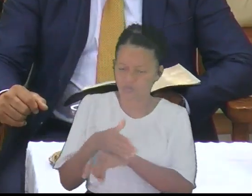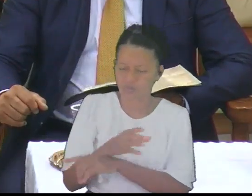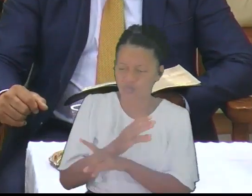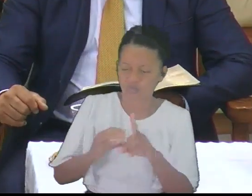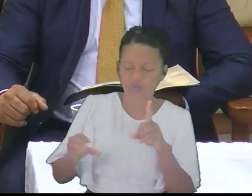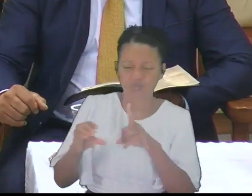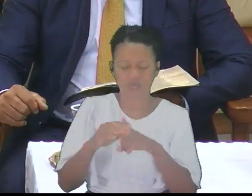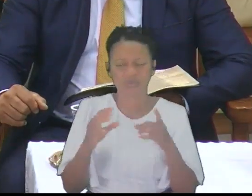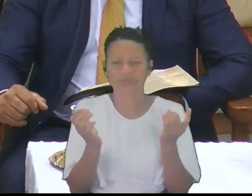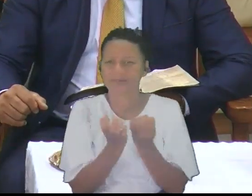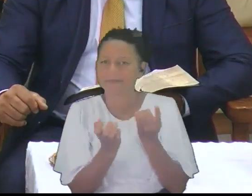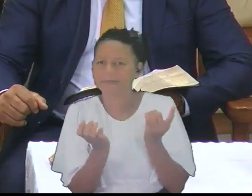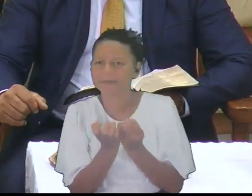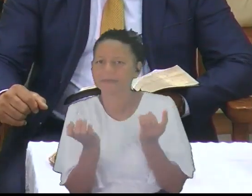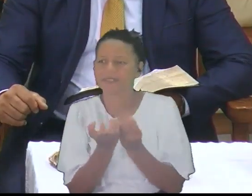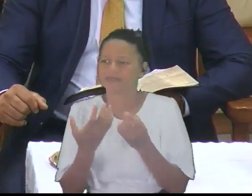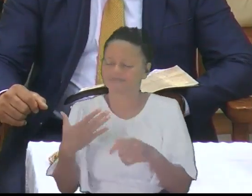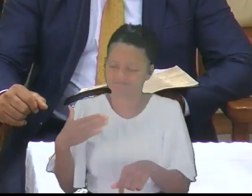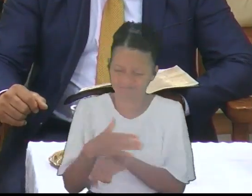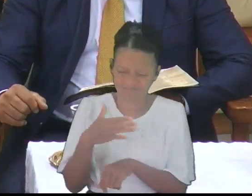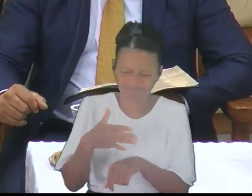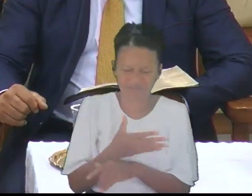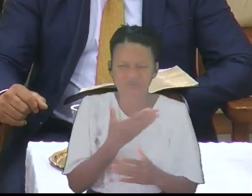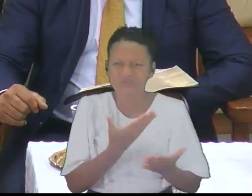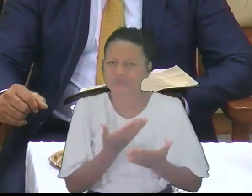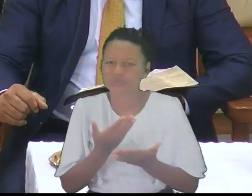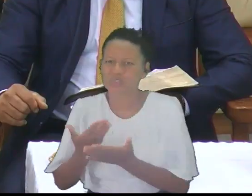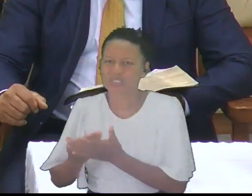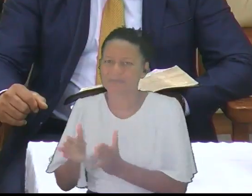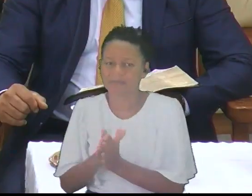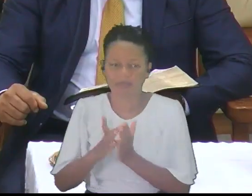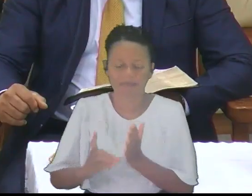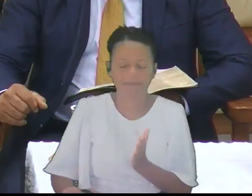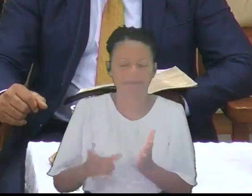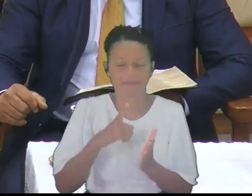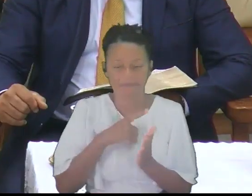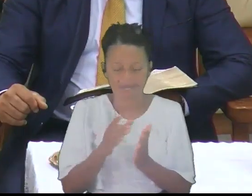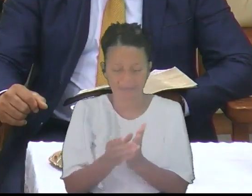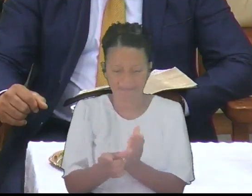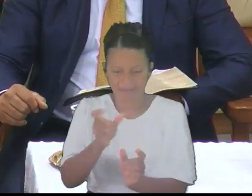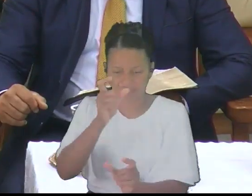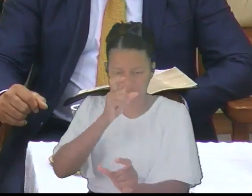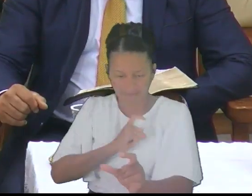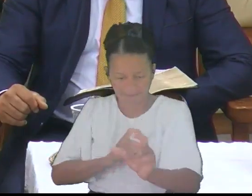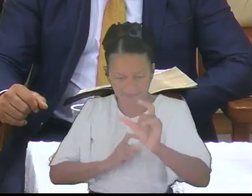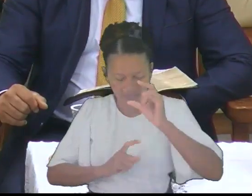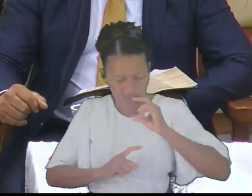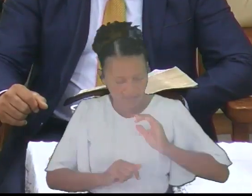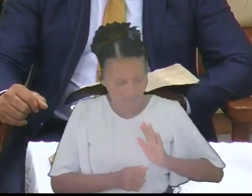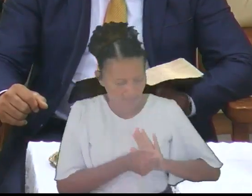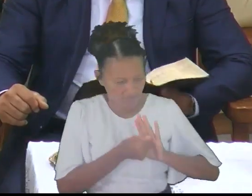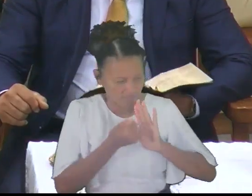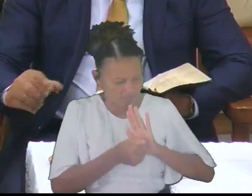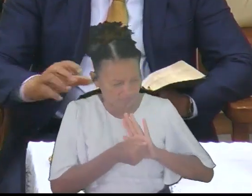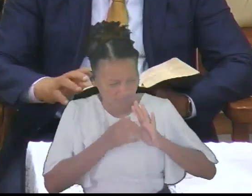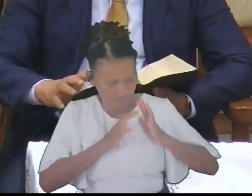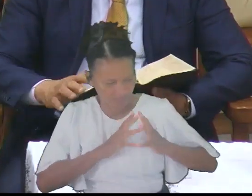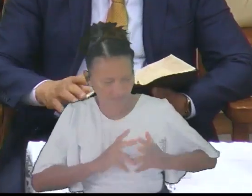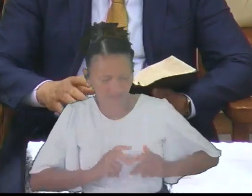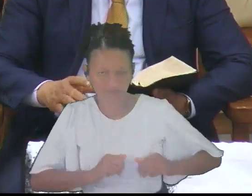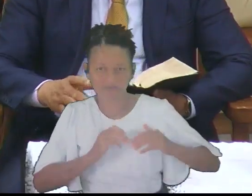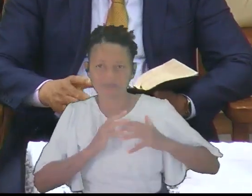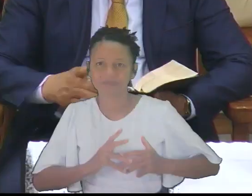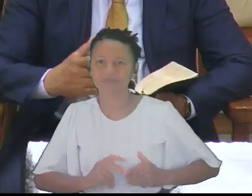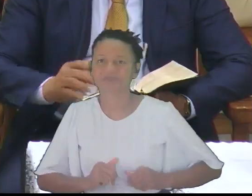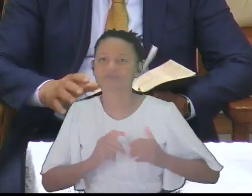escola bíblica, quanto mais você vem ao estudo bíblico, mais a água da palavra vai lhe lavando.